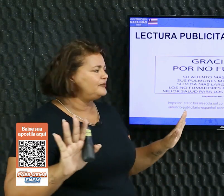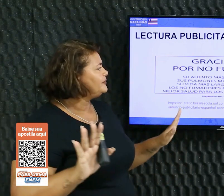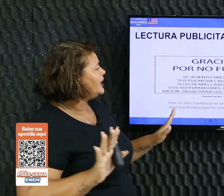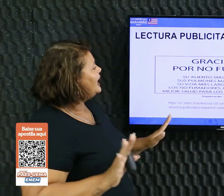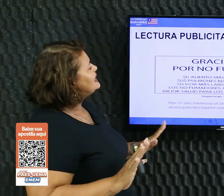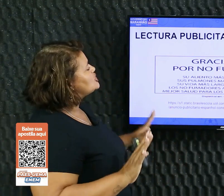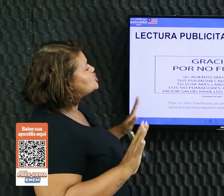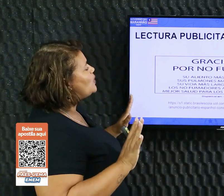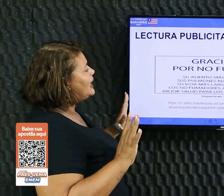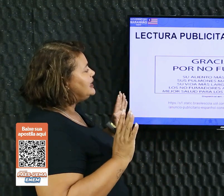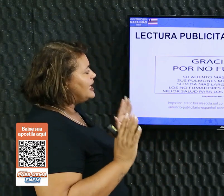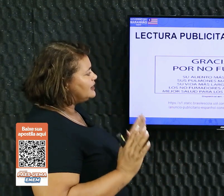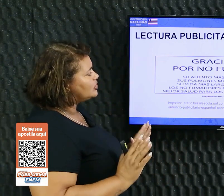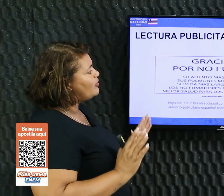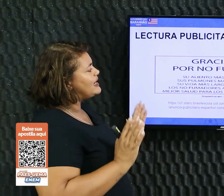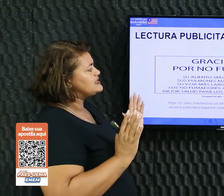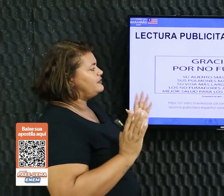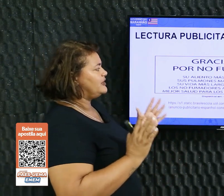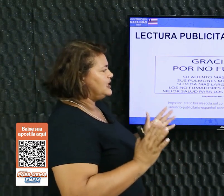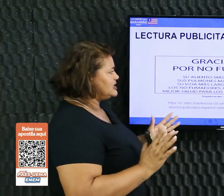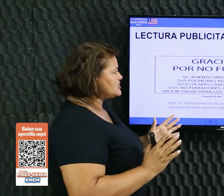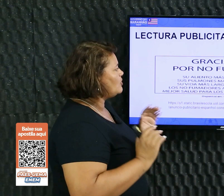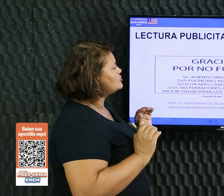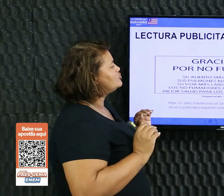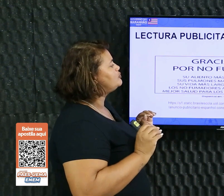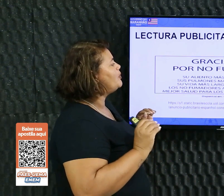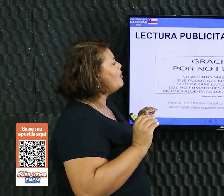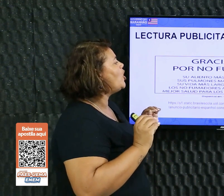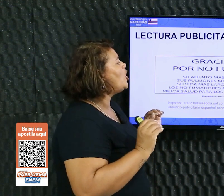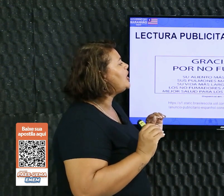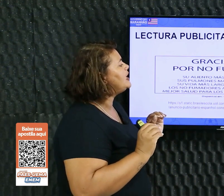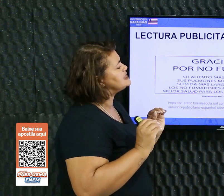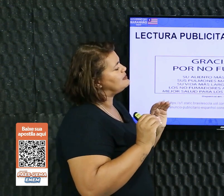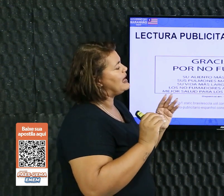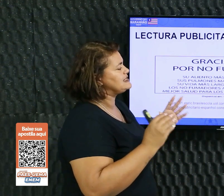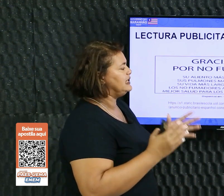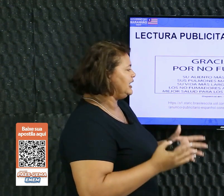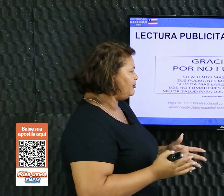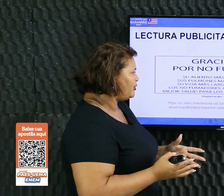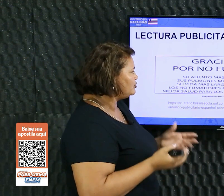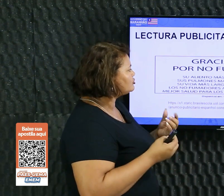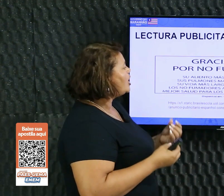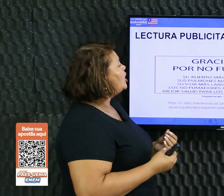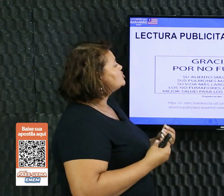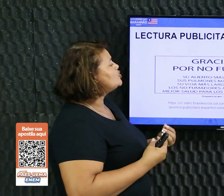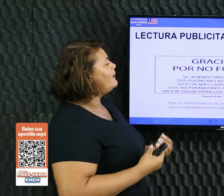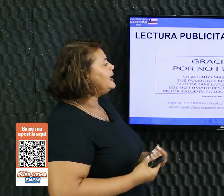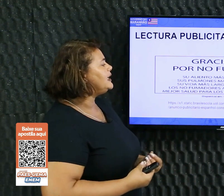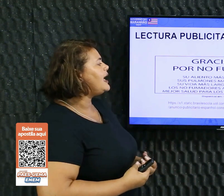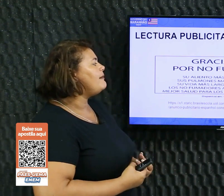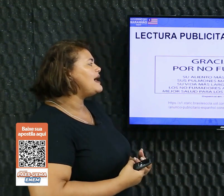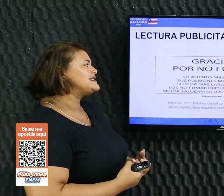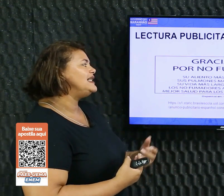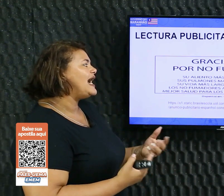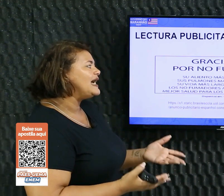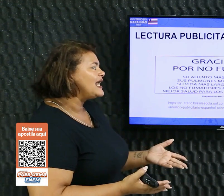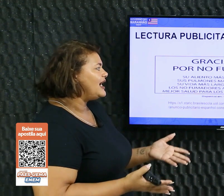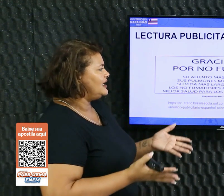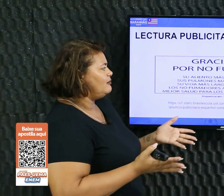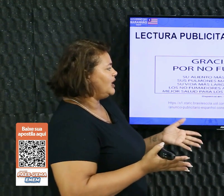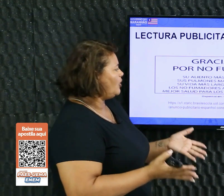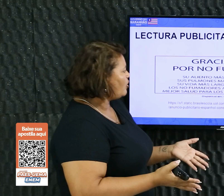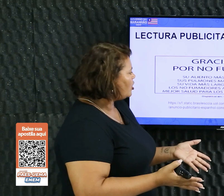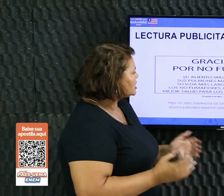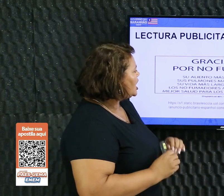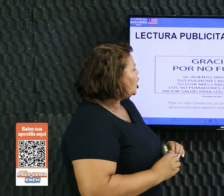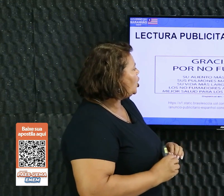fumar. Su aliento más fresco, sus pulmones más limpios, su vida más larga